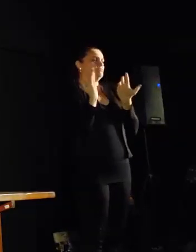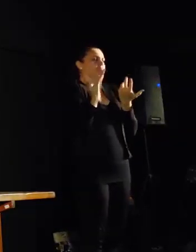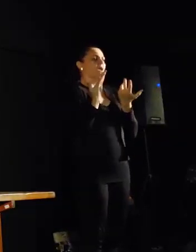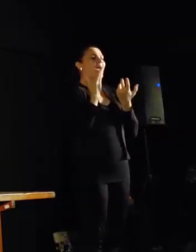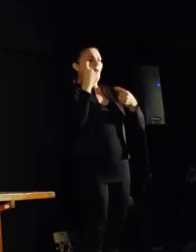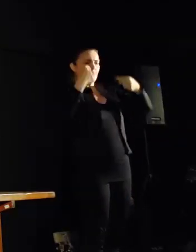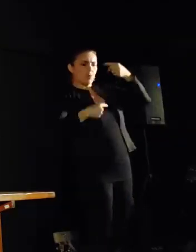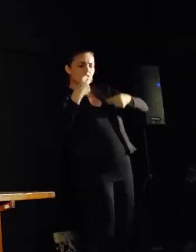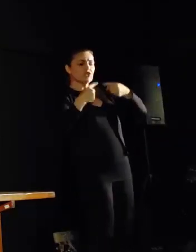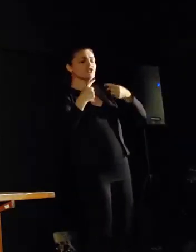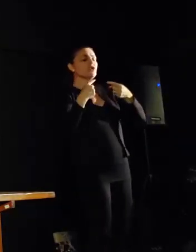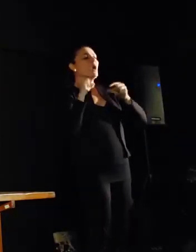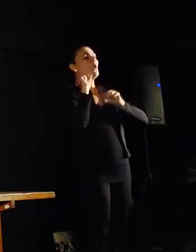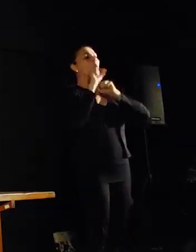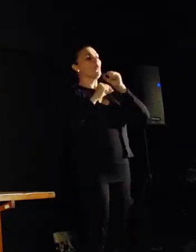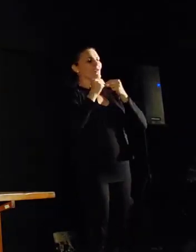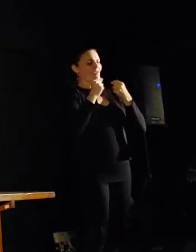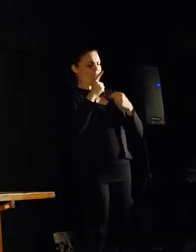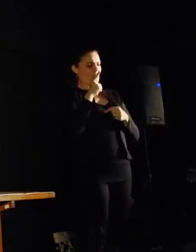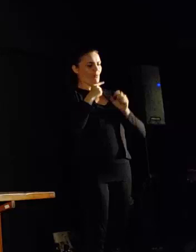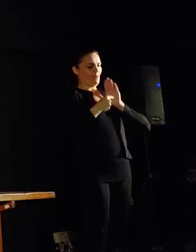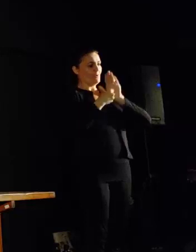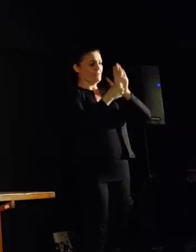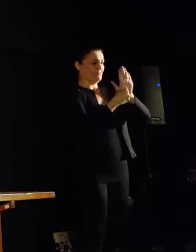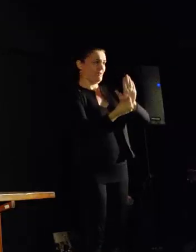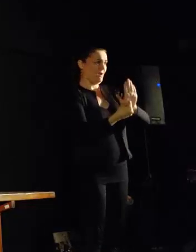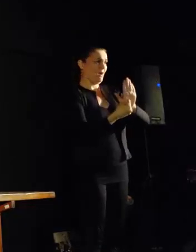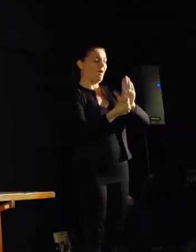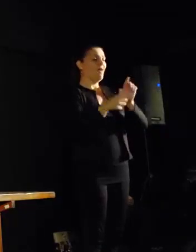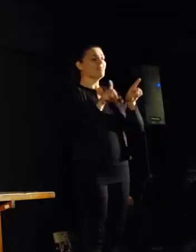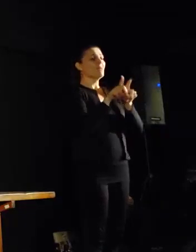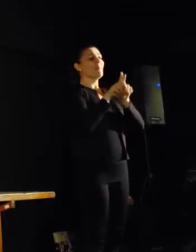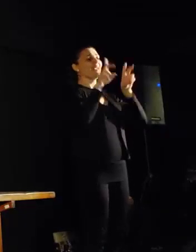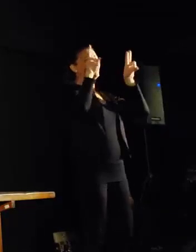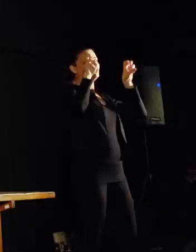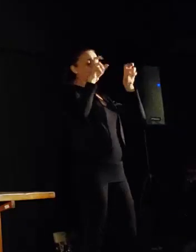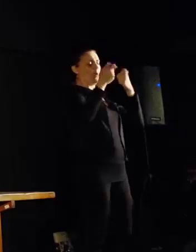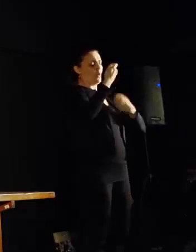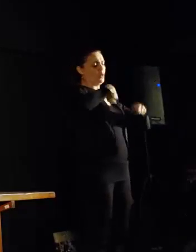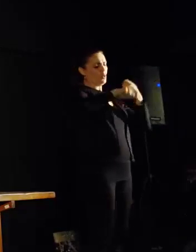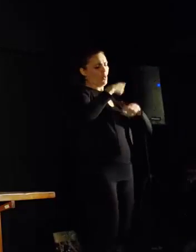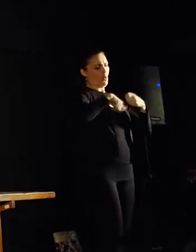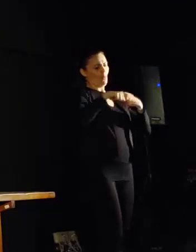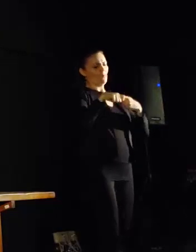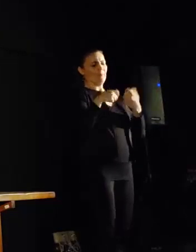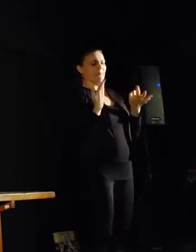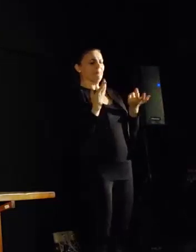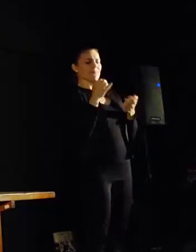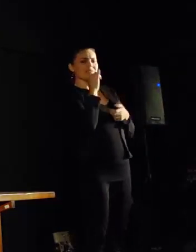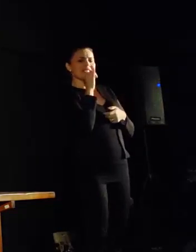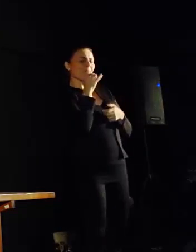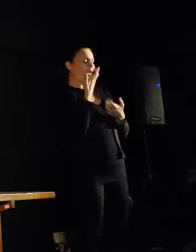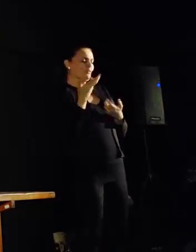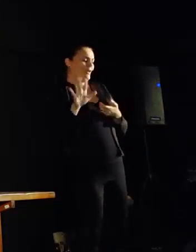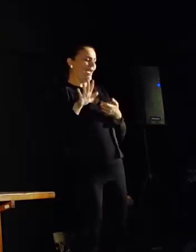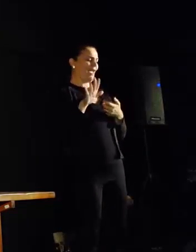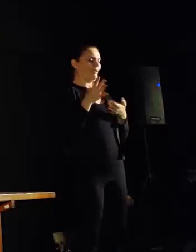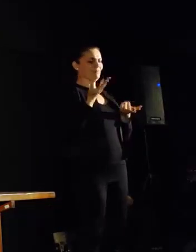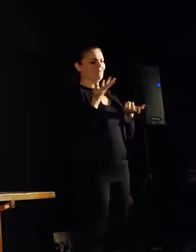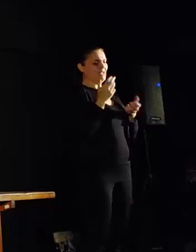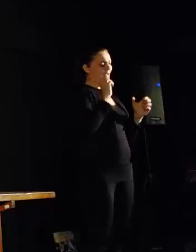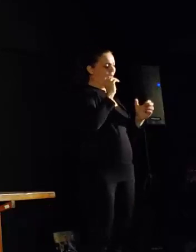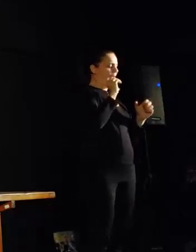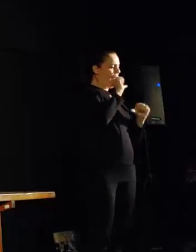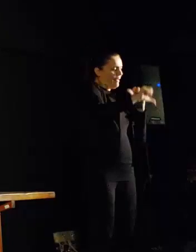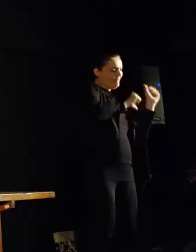questão econômica, a gente vai ter o quê? A reação, simplesmente? Não, a gente não quer tal reforma, a gente não quer tal reforma, a gente não quer isso, não quer isso. Tudo bem, mas então a